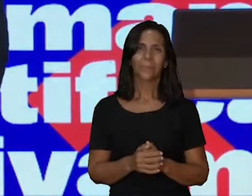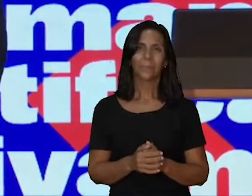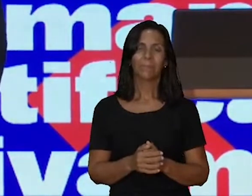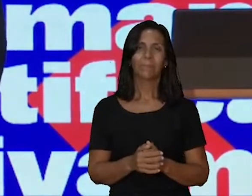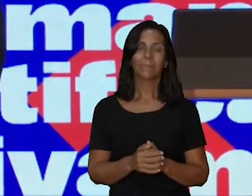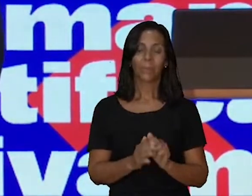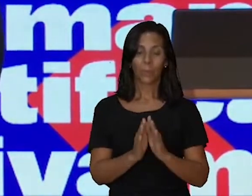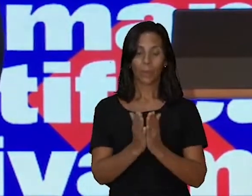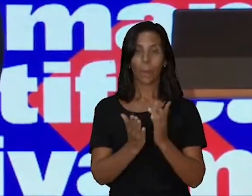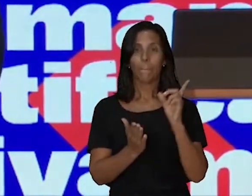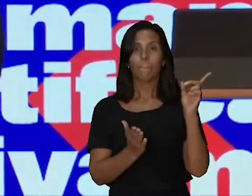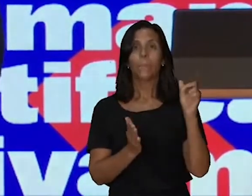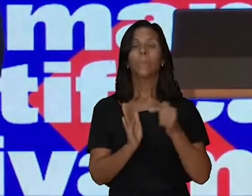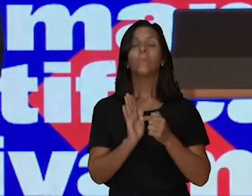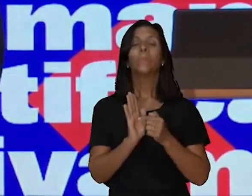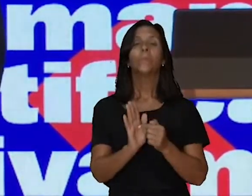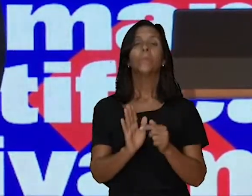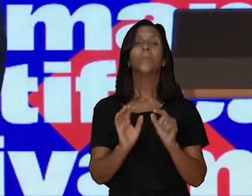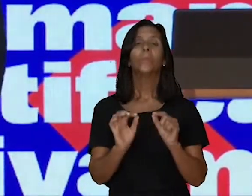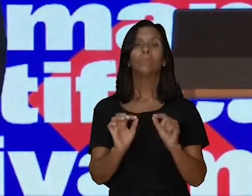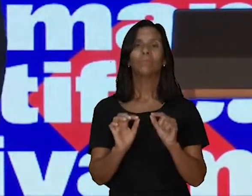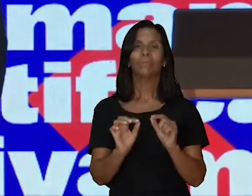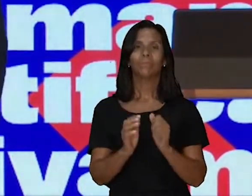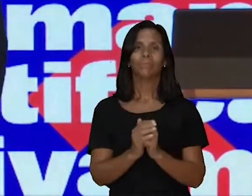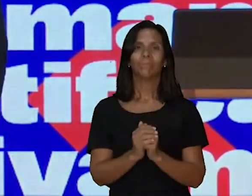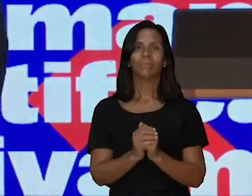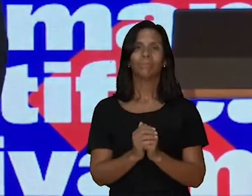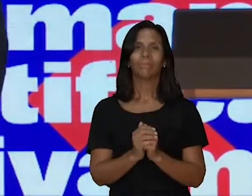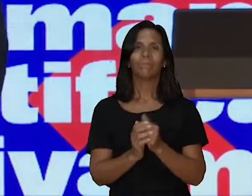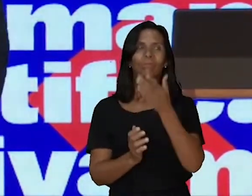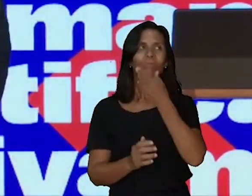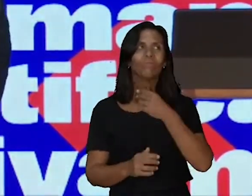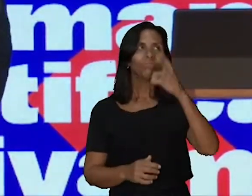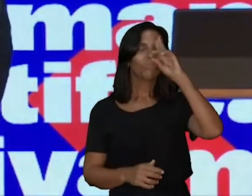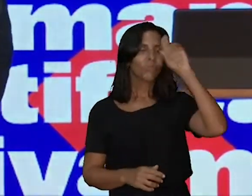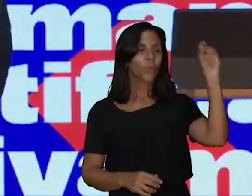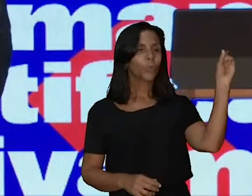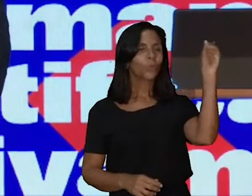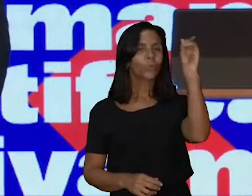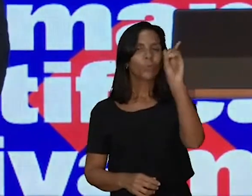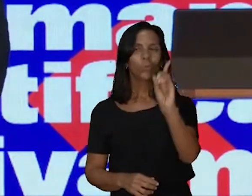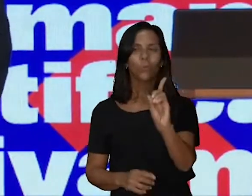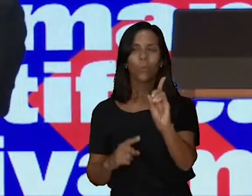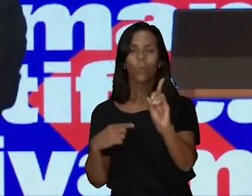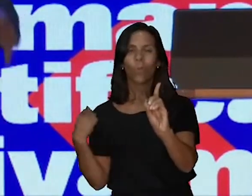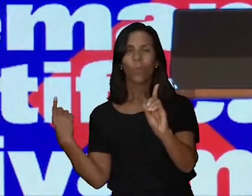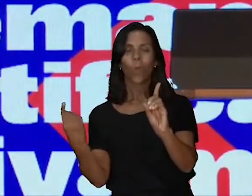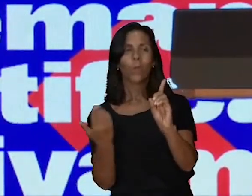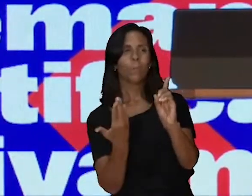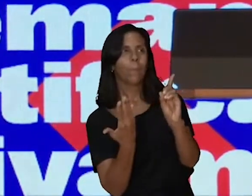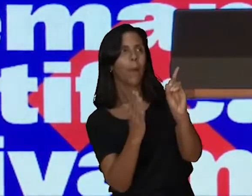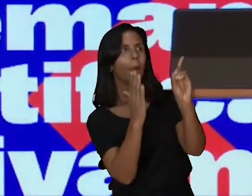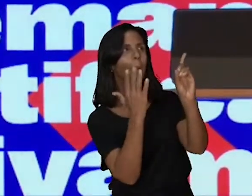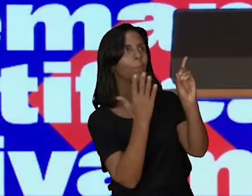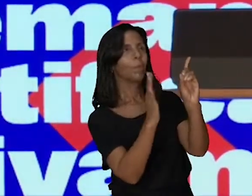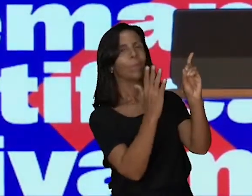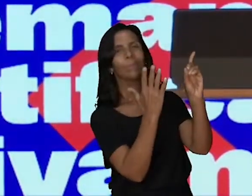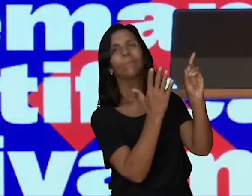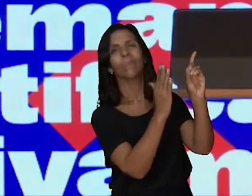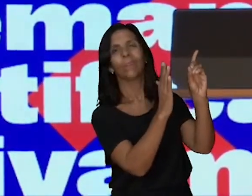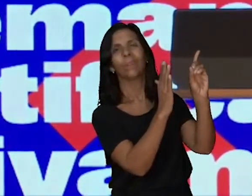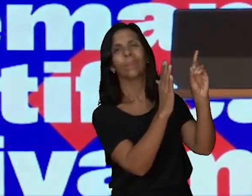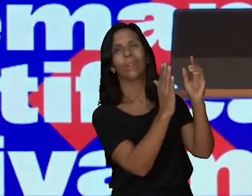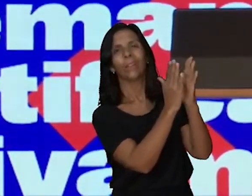E a Bíblia diz, eu vou repetir, que o Senhor habita no meio dos louvores. E se Ele habita no meio